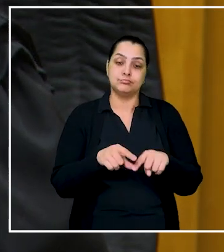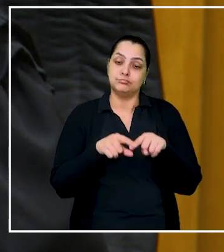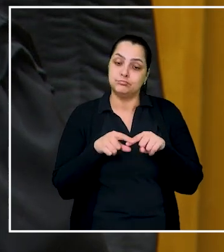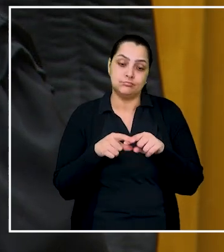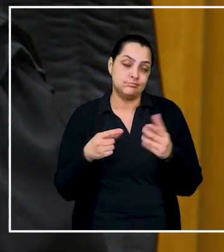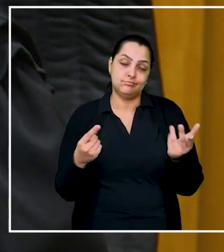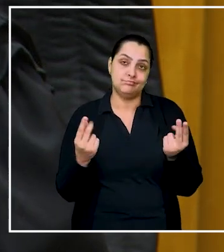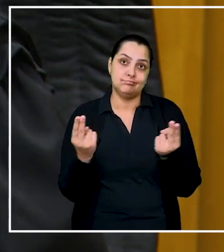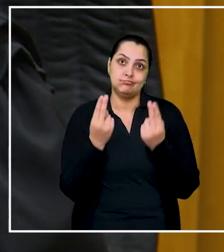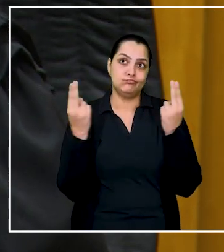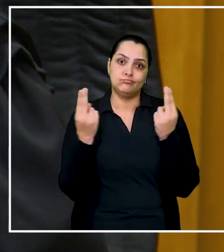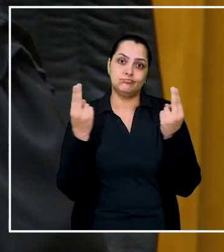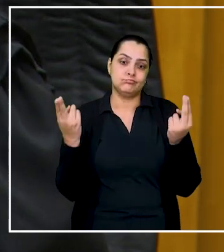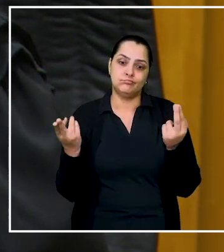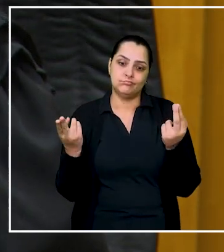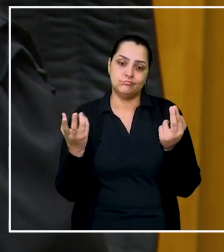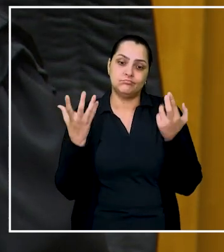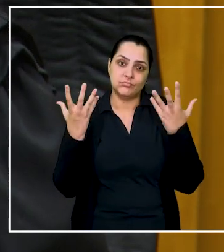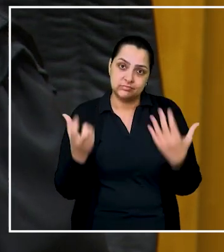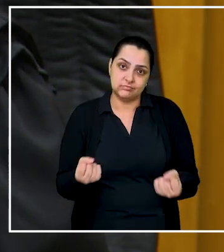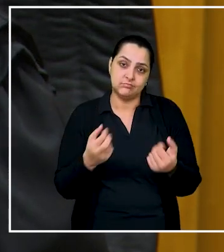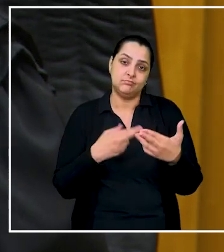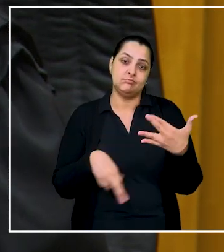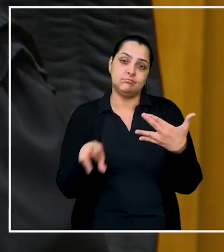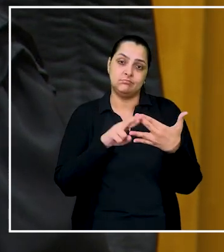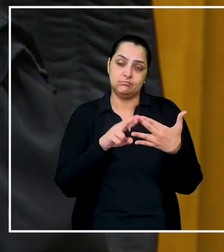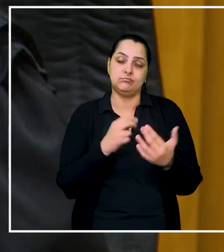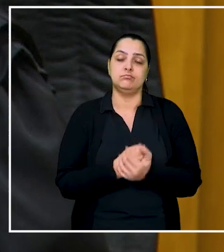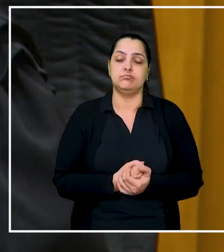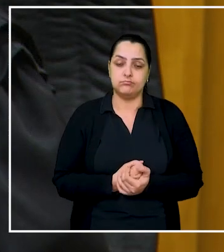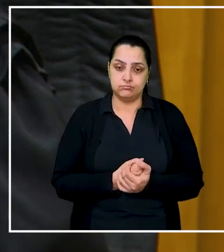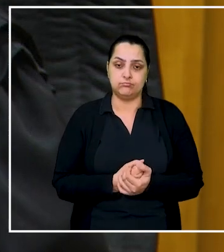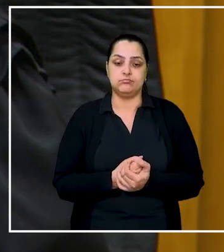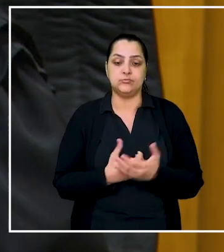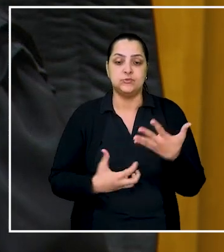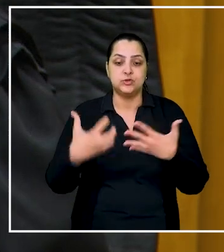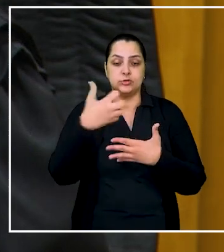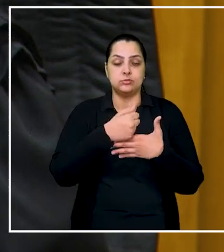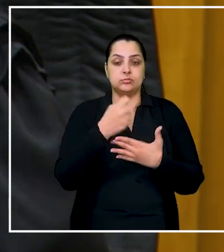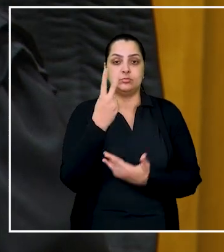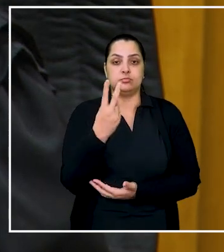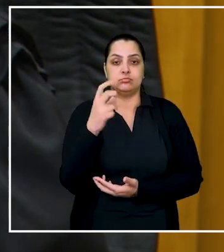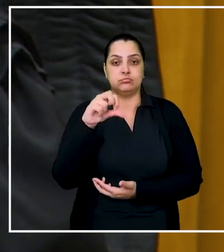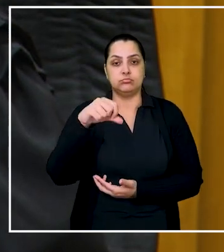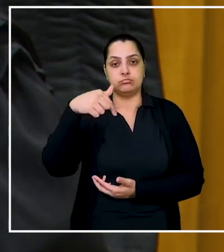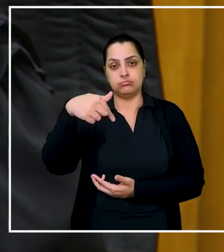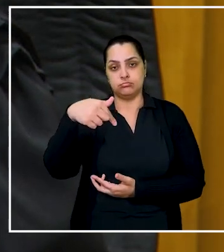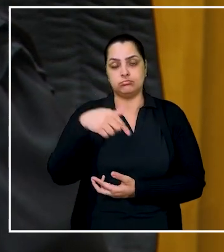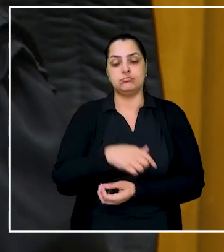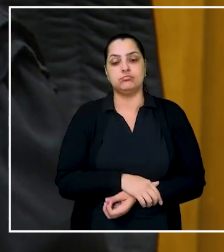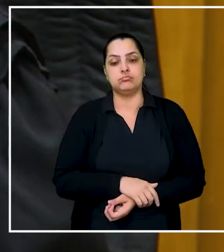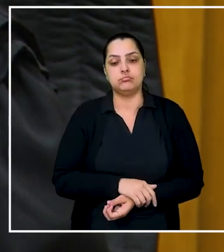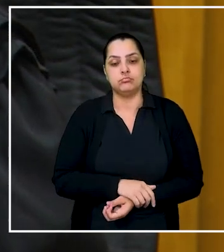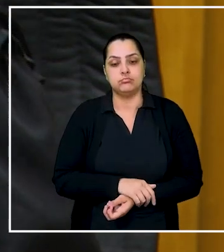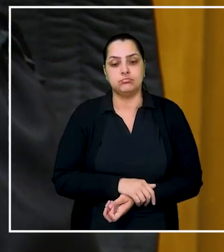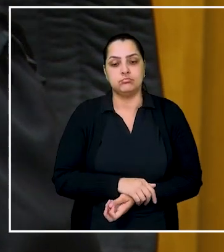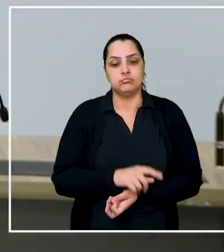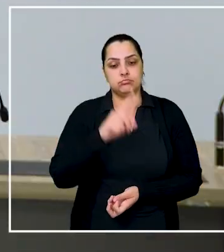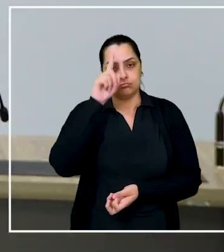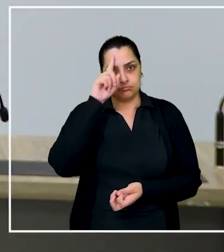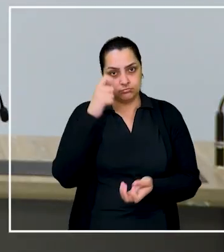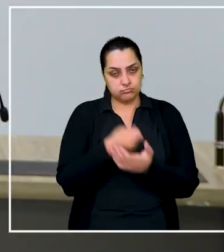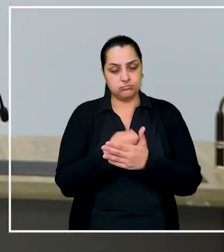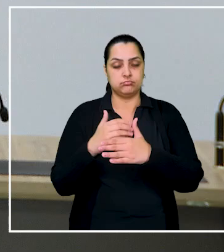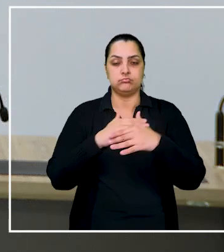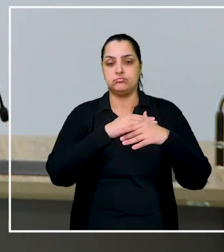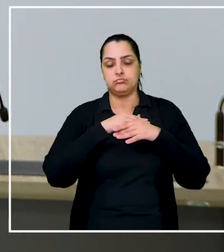Por isso, entendeu não ser possível admitir o recurso, conforme prevê a súmula 297 do TST.